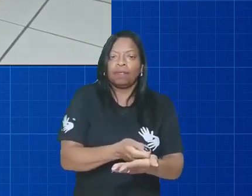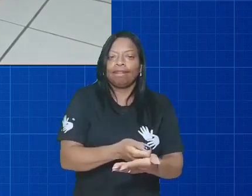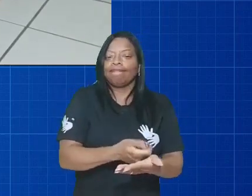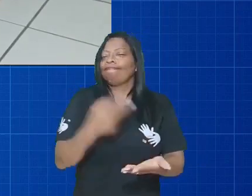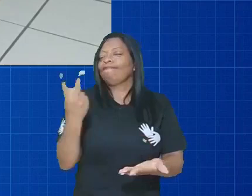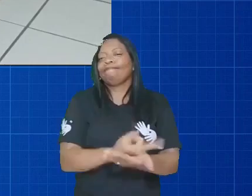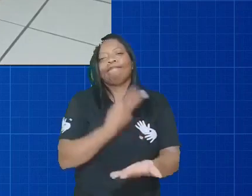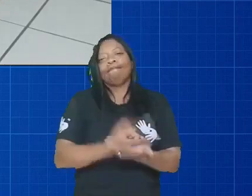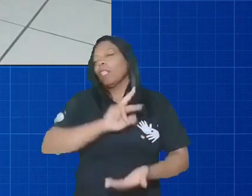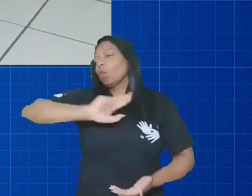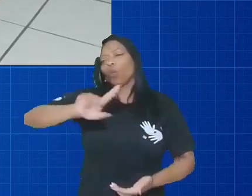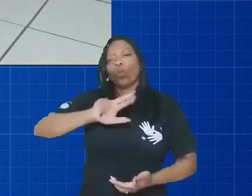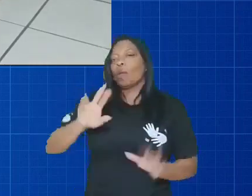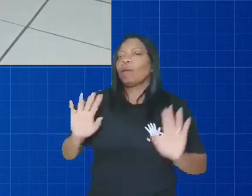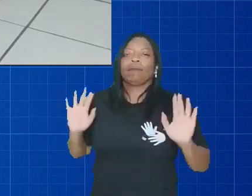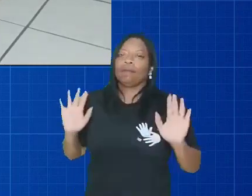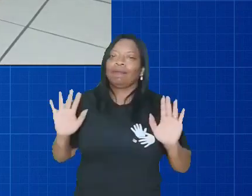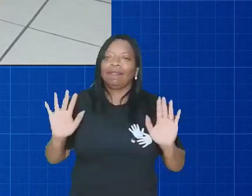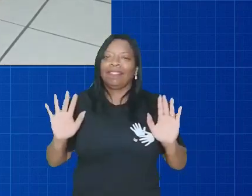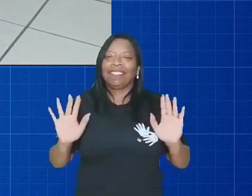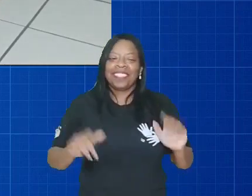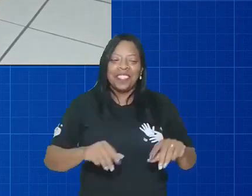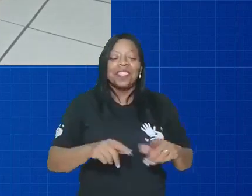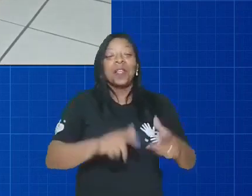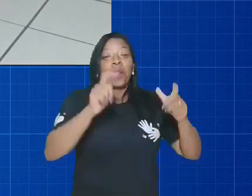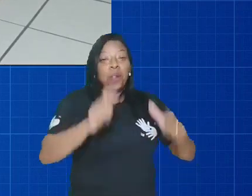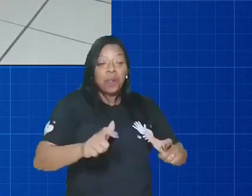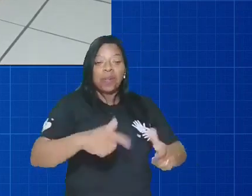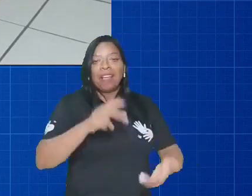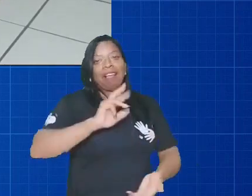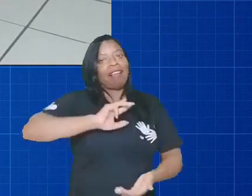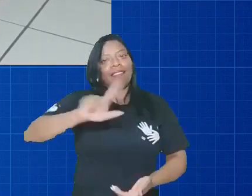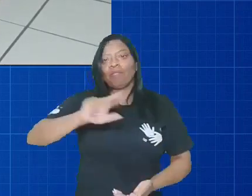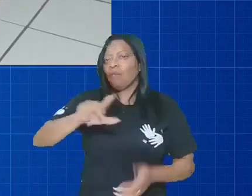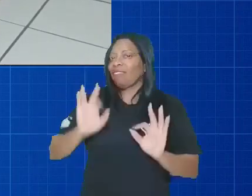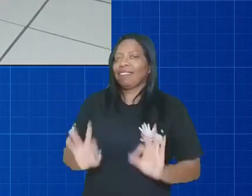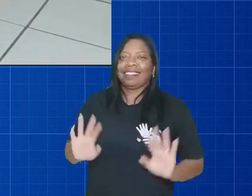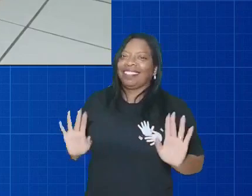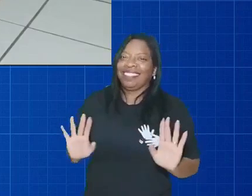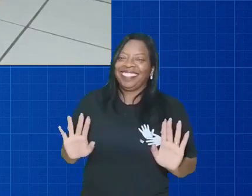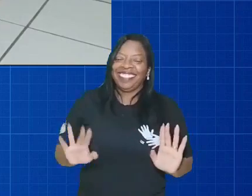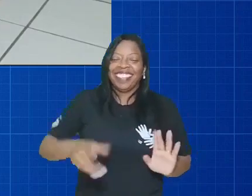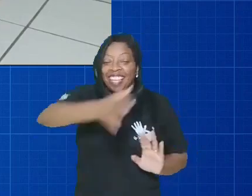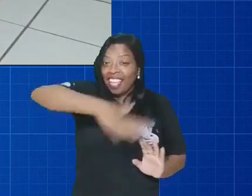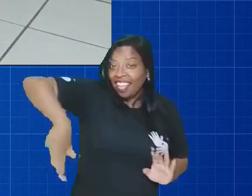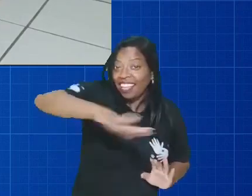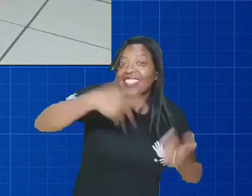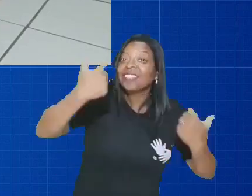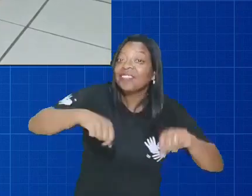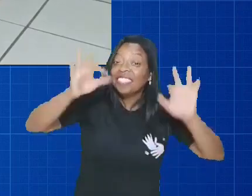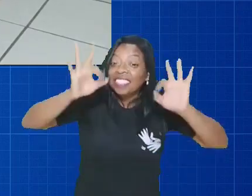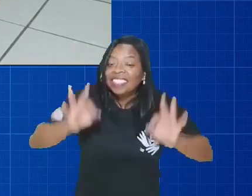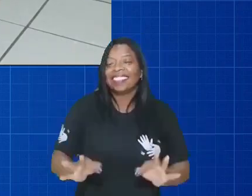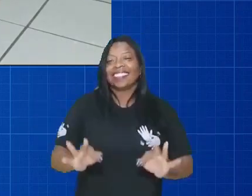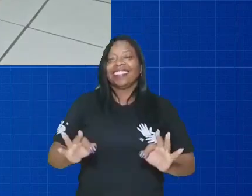vai embora, porque você está no lugar errado, né? Então, você tem que ter naturalidade, tem que ter tranquilidade e segurança